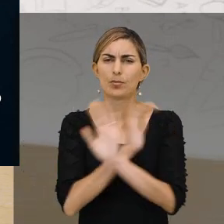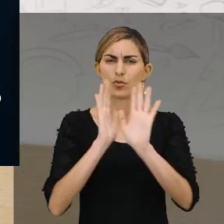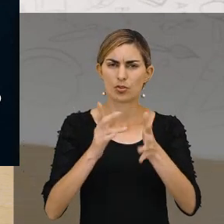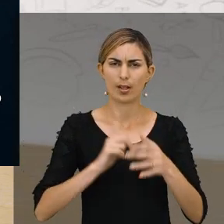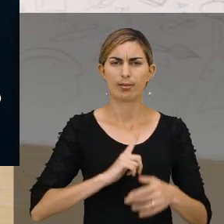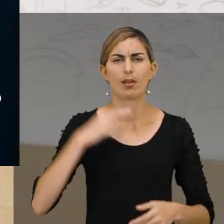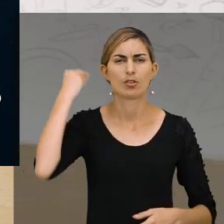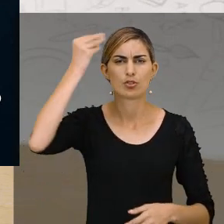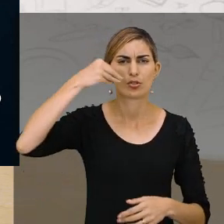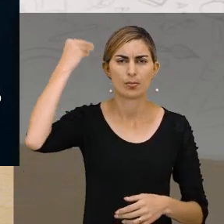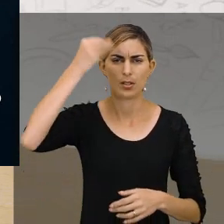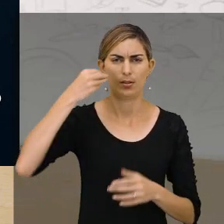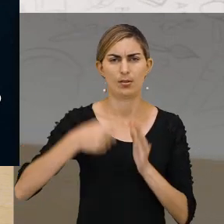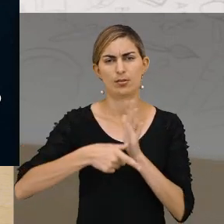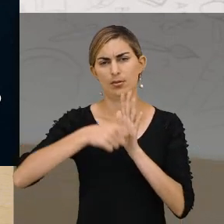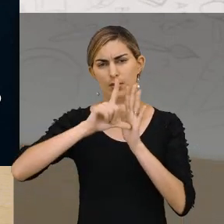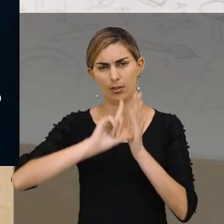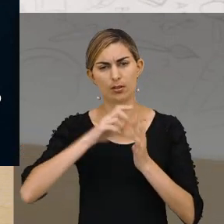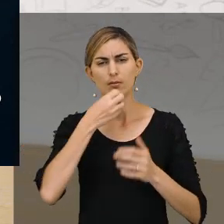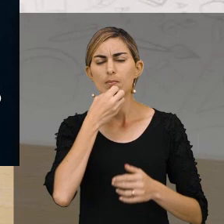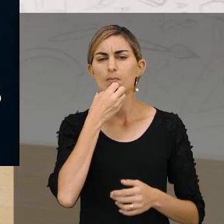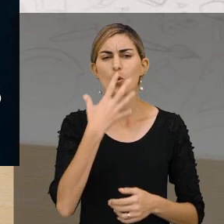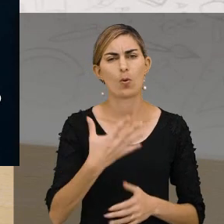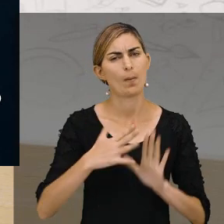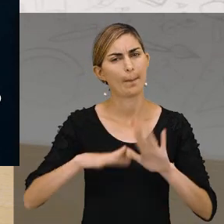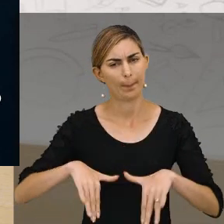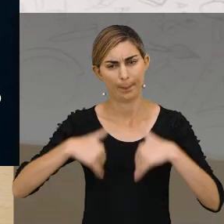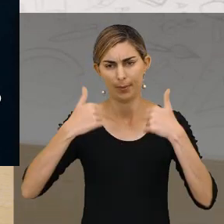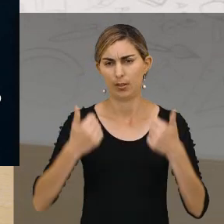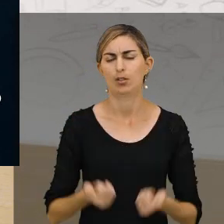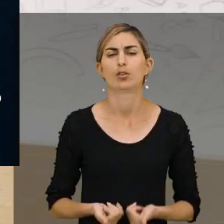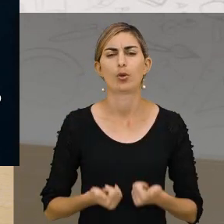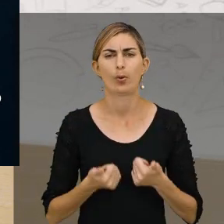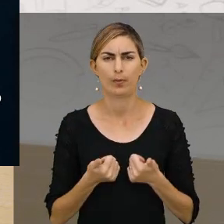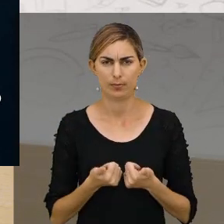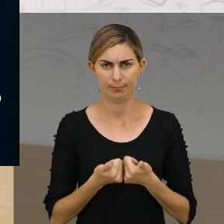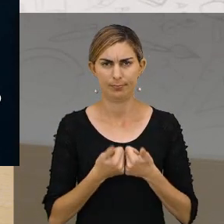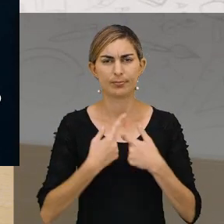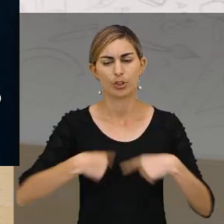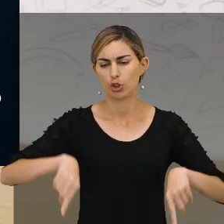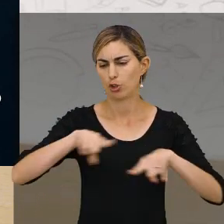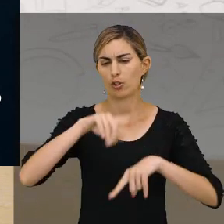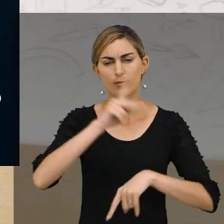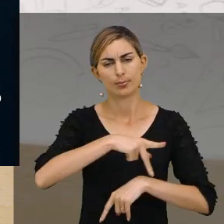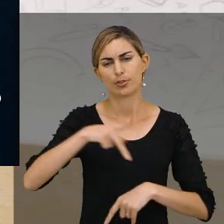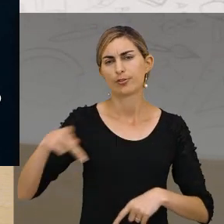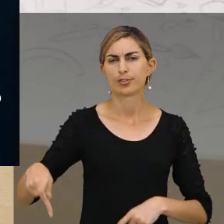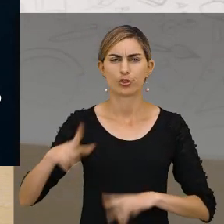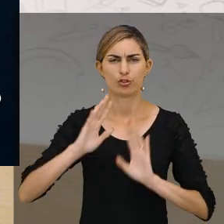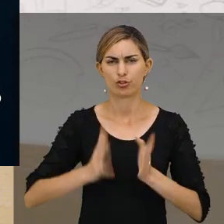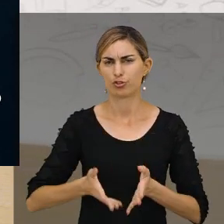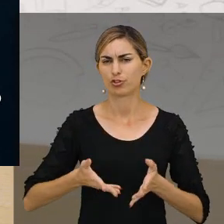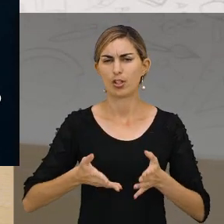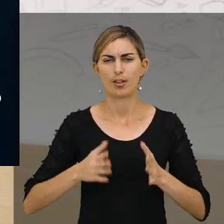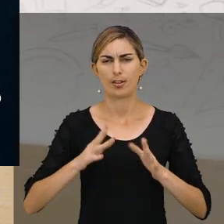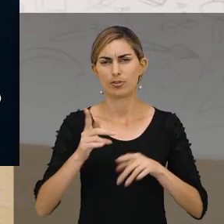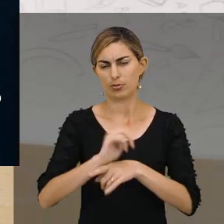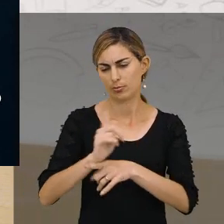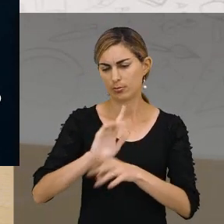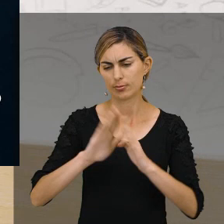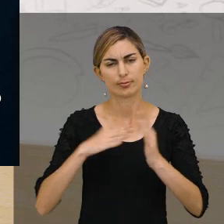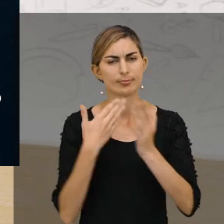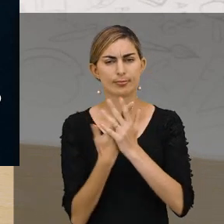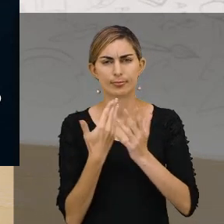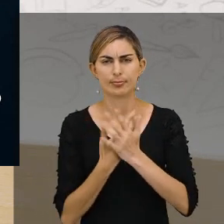alunos já têm uma experiência prévia muito boa e melhor, inclusive, do que nós, os professores e gestores da